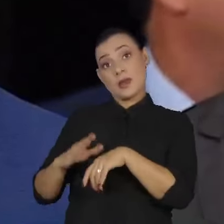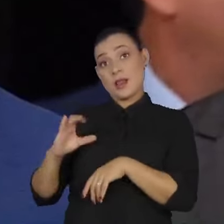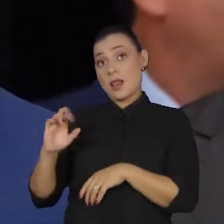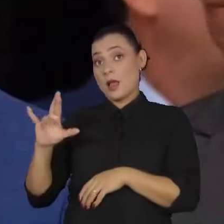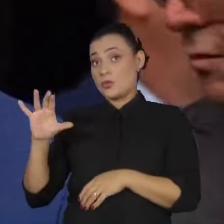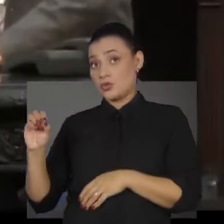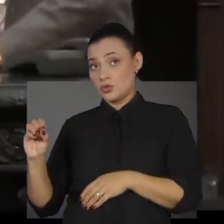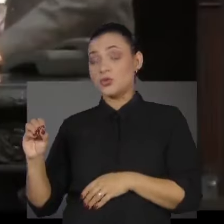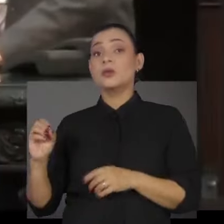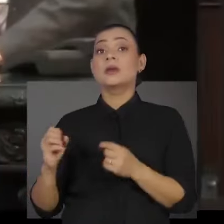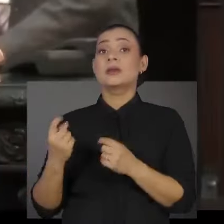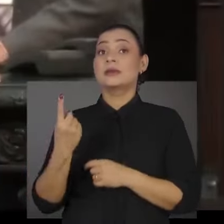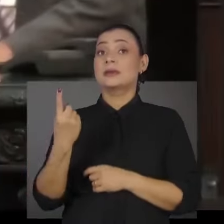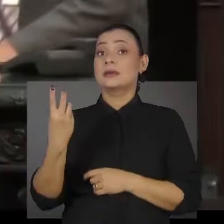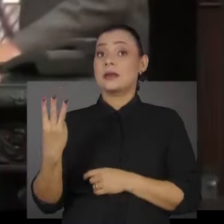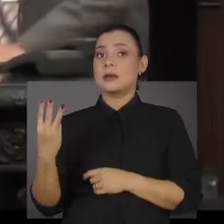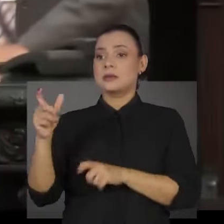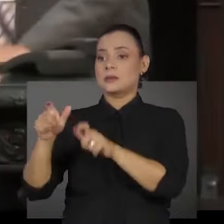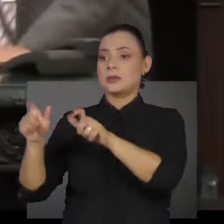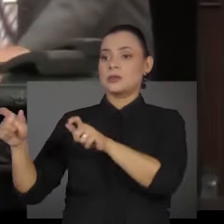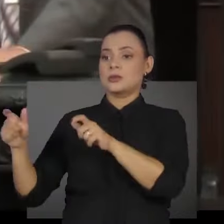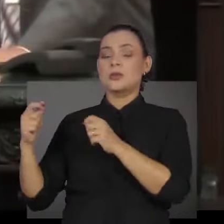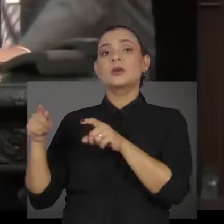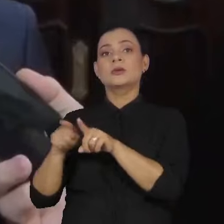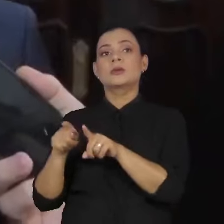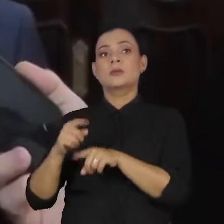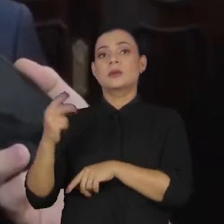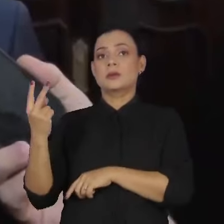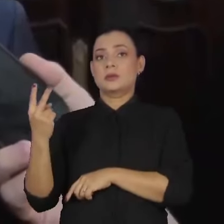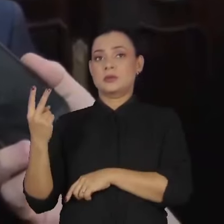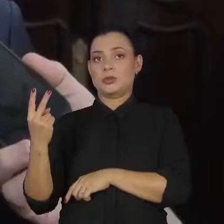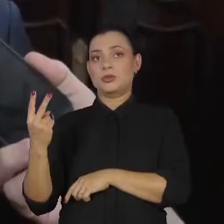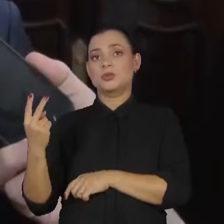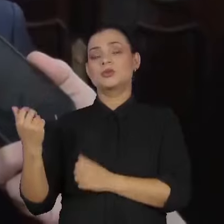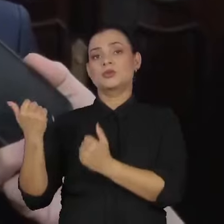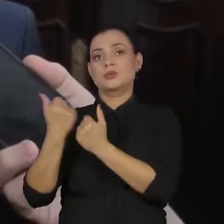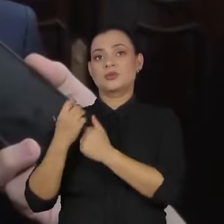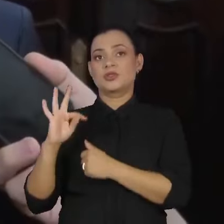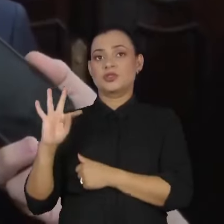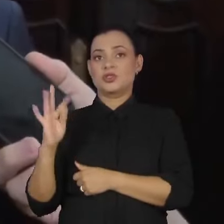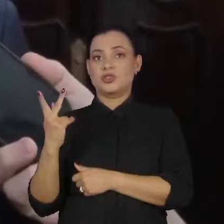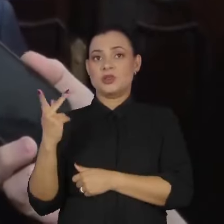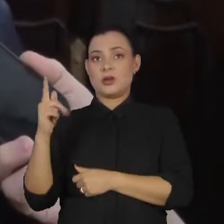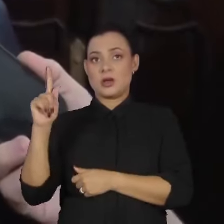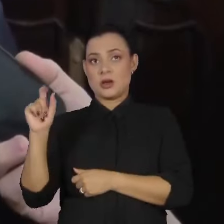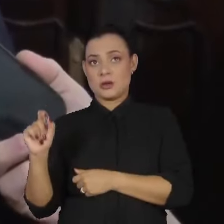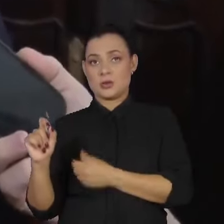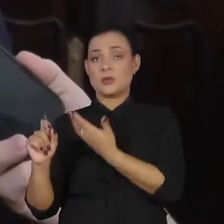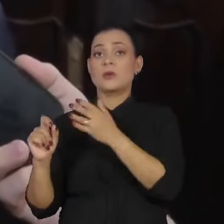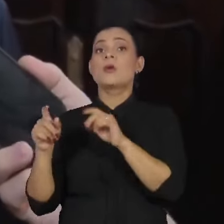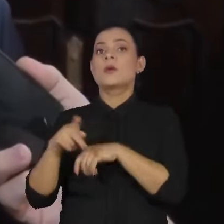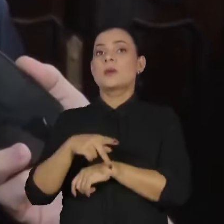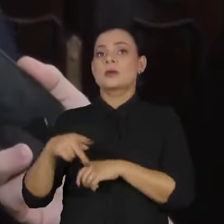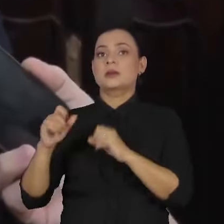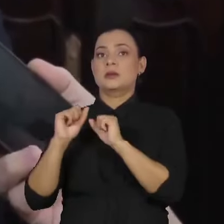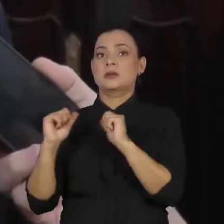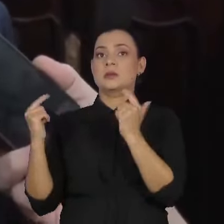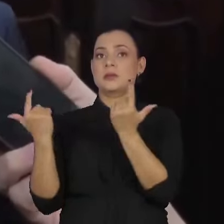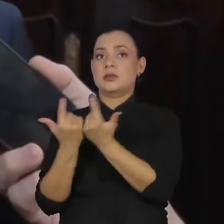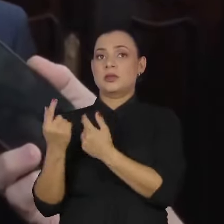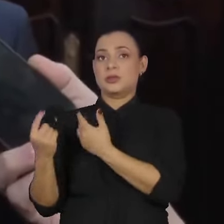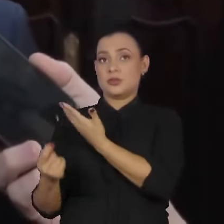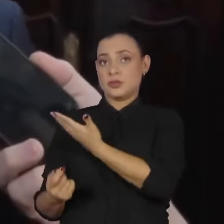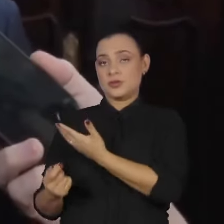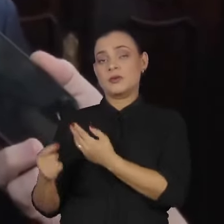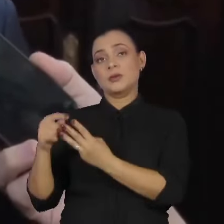outros 1 Réus incluindo o viceo pampolha e o presidente da Assembleia Rodrigo Bacelar são acusados